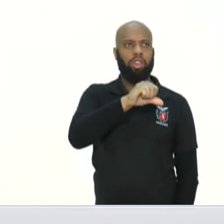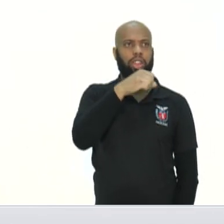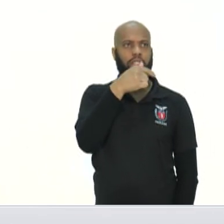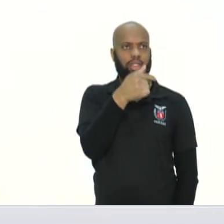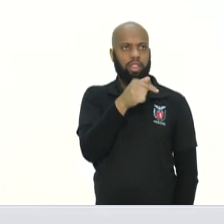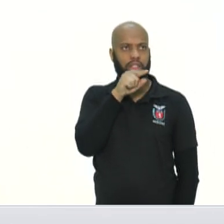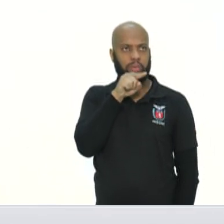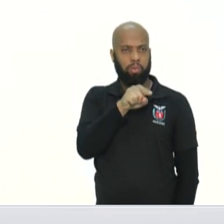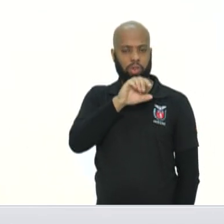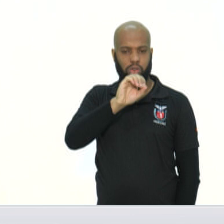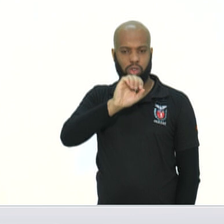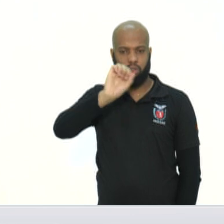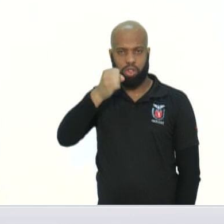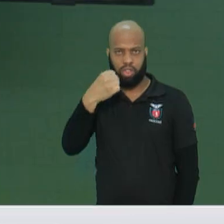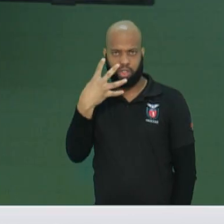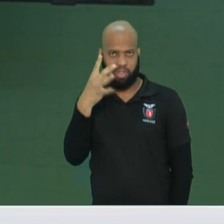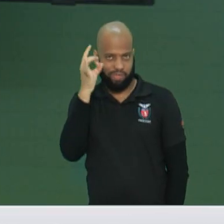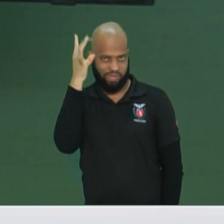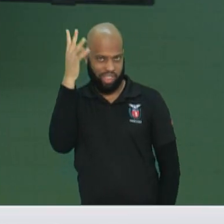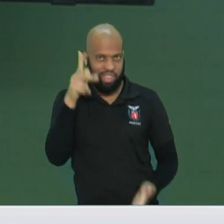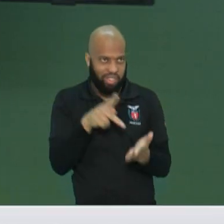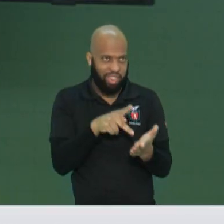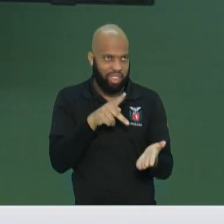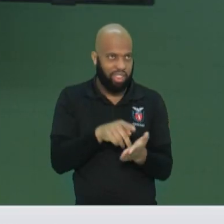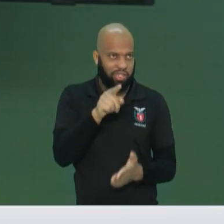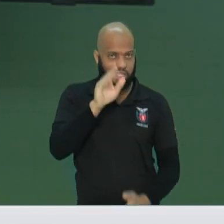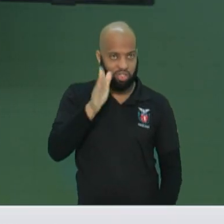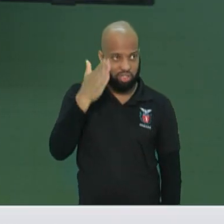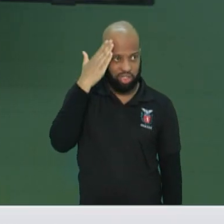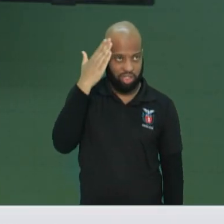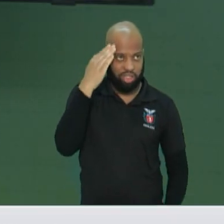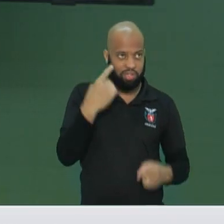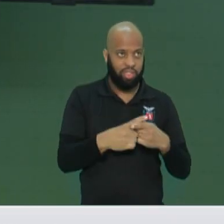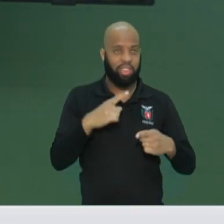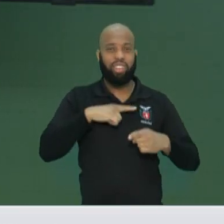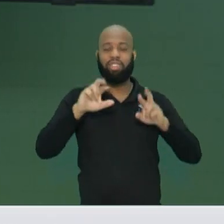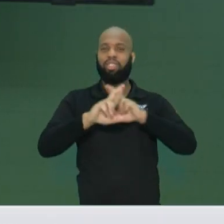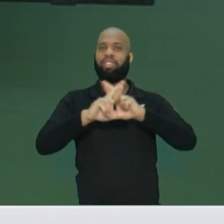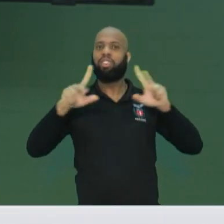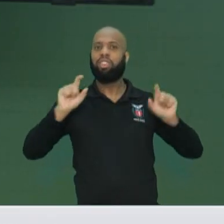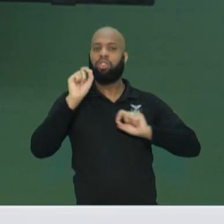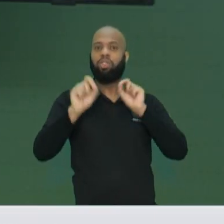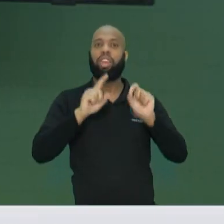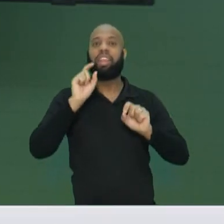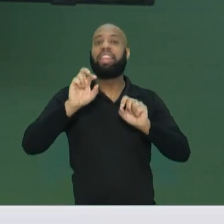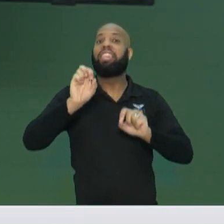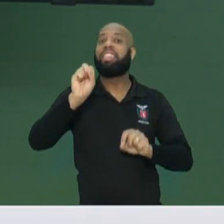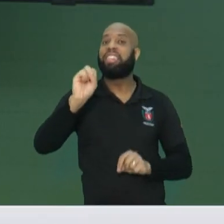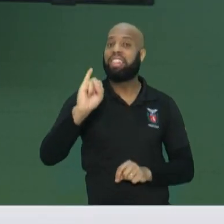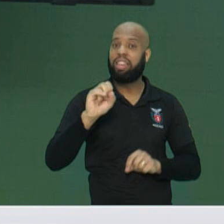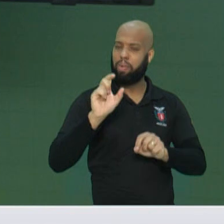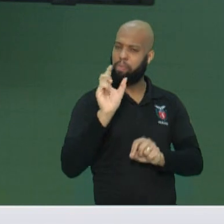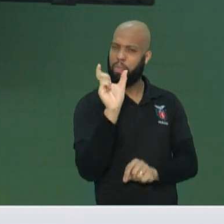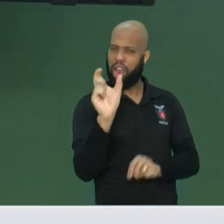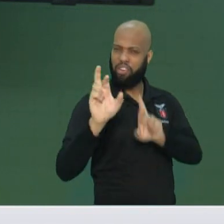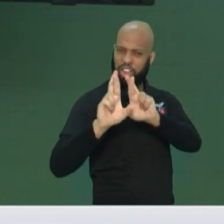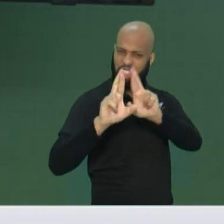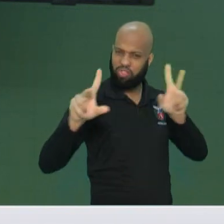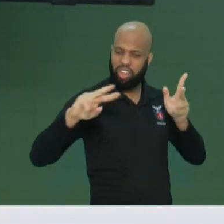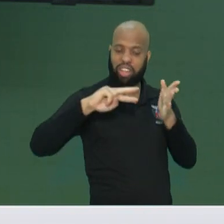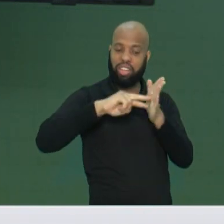97.084, beleza? Foi fácil, né? Você já está sabendo disso, né? Que diferença é conta de menos, beleza? Gravou